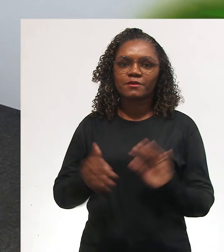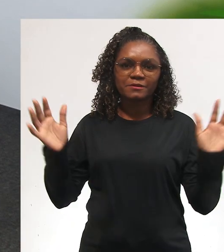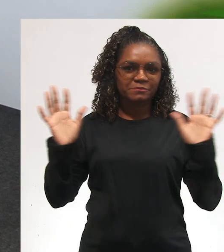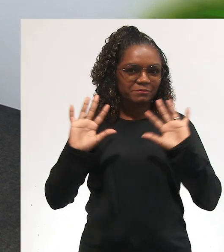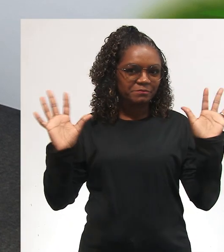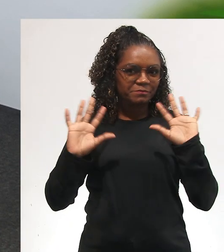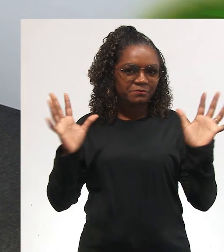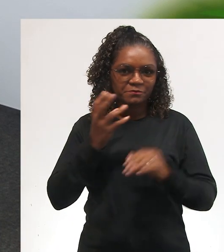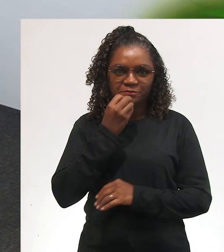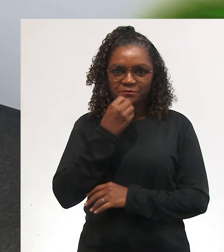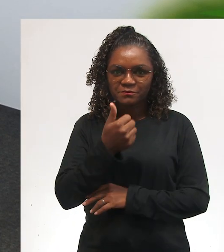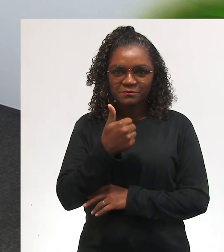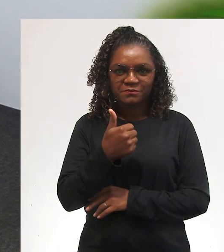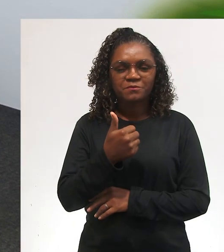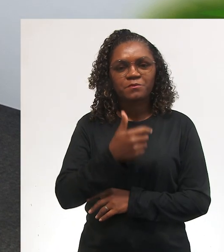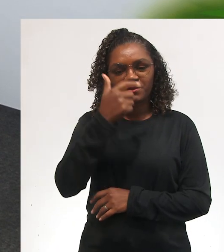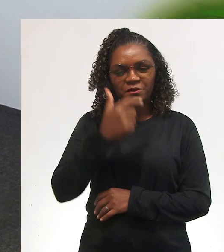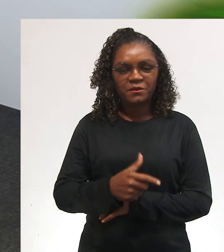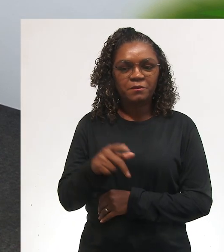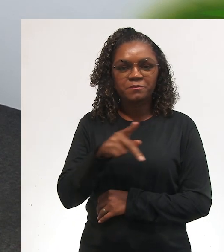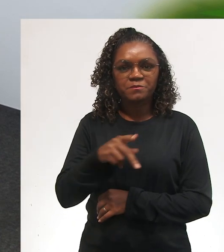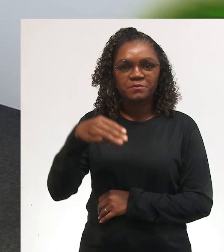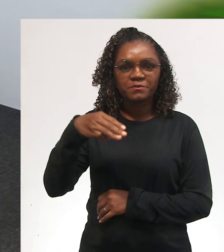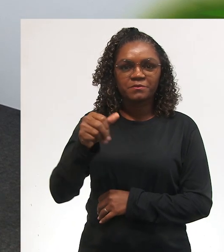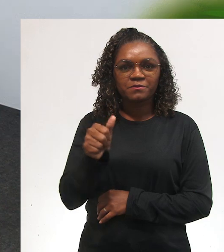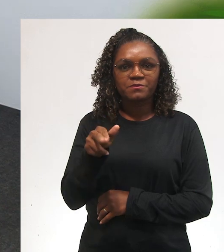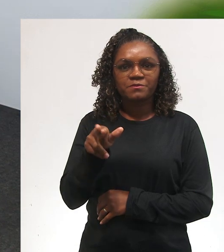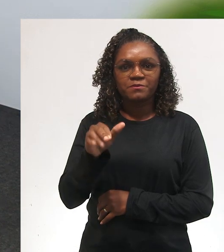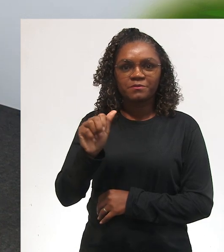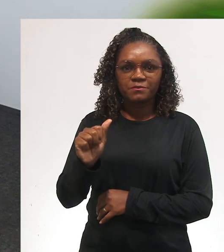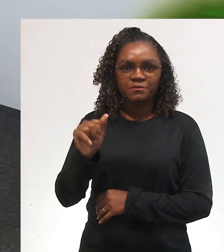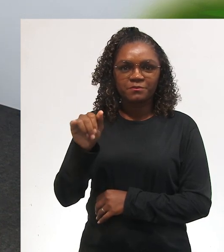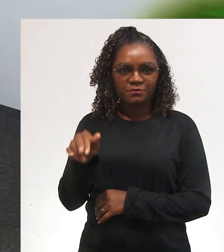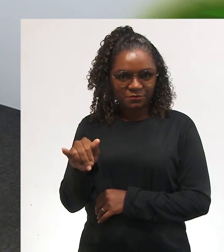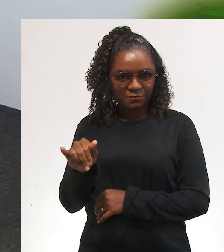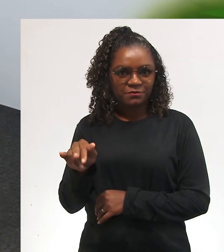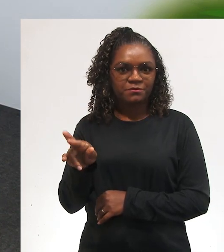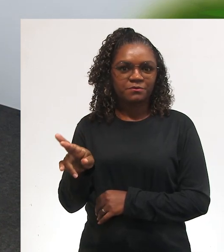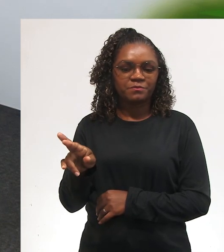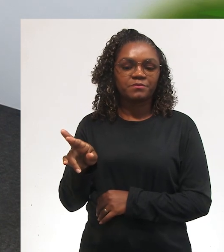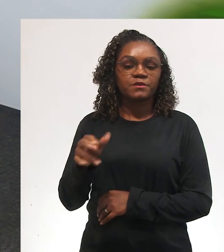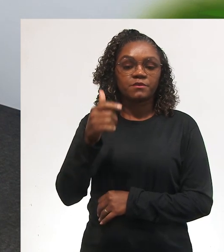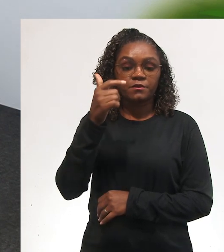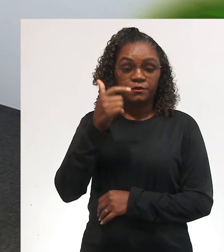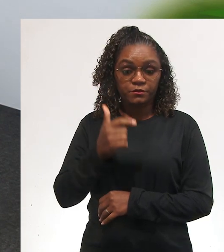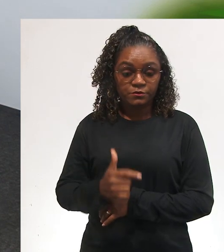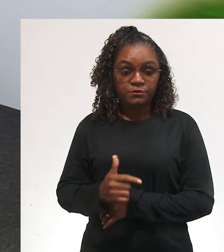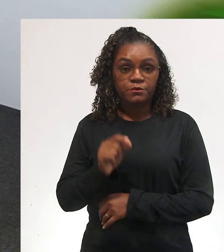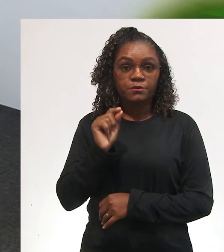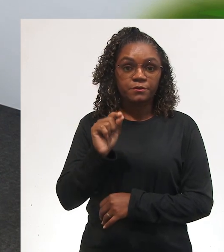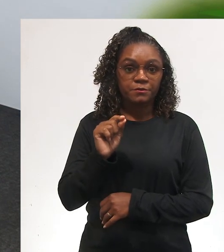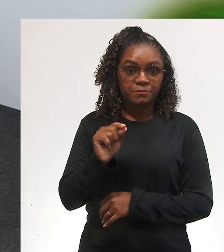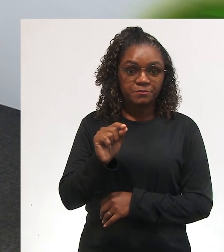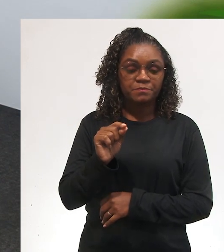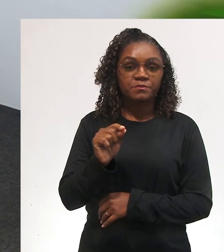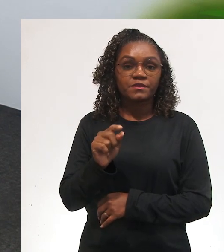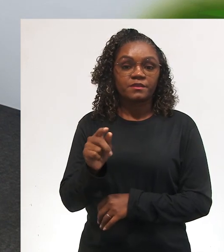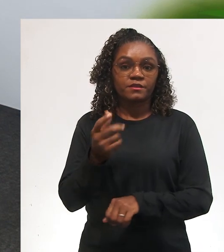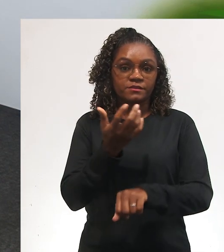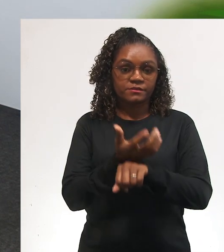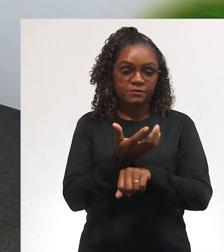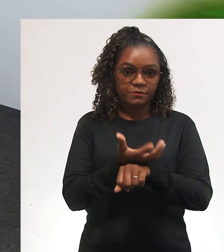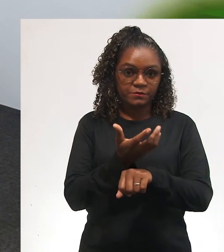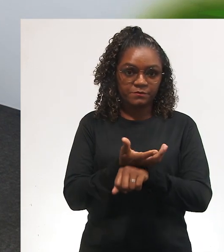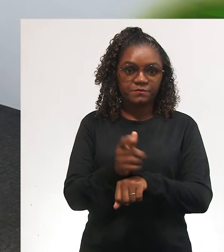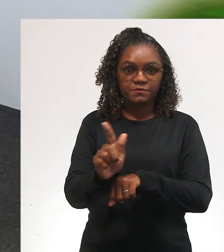Olá, tudo bem? Eu sou a professora Maraí Rodrigues, da disciplina Gestão da Qualidade. Hoje nós